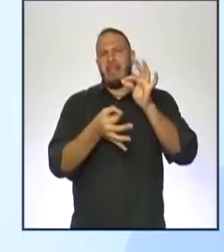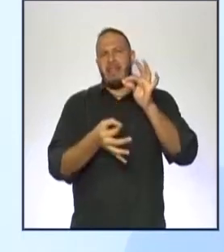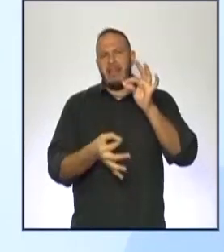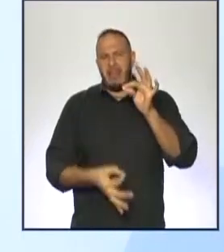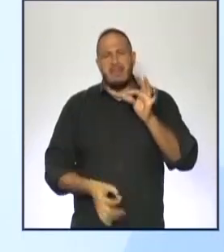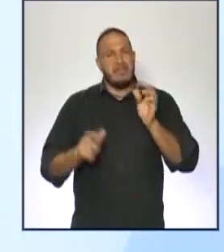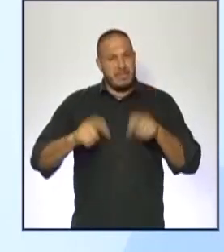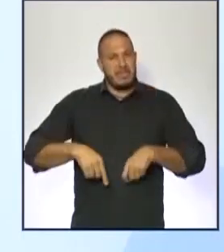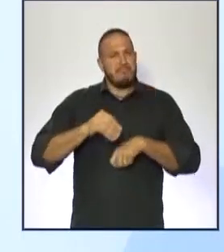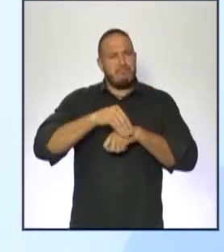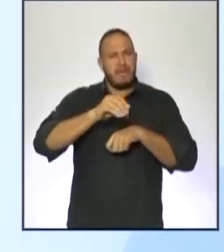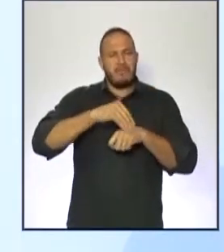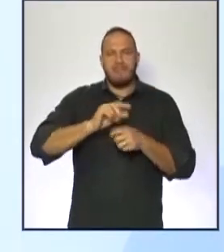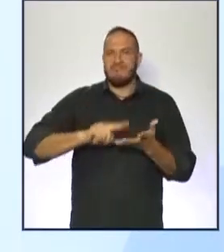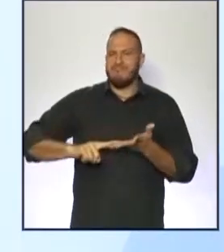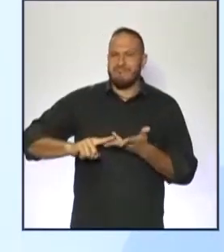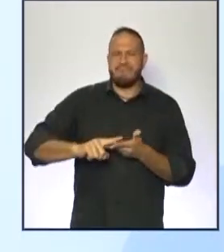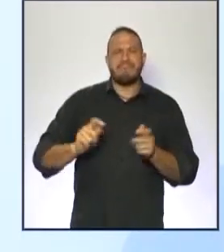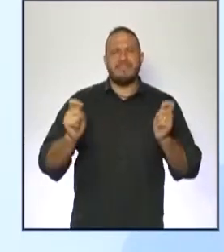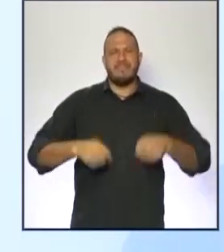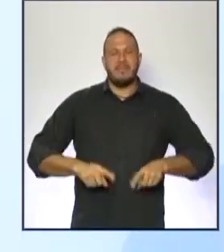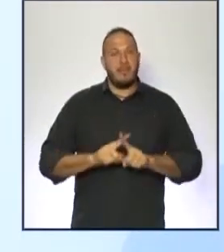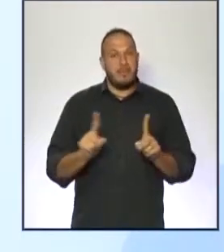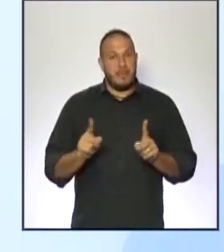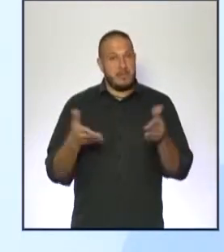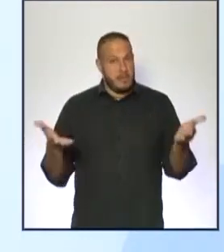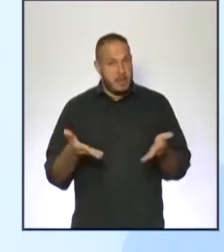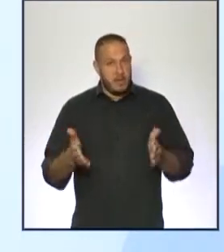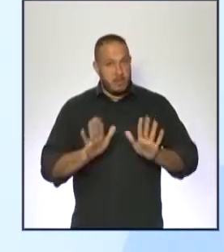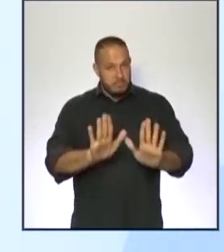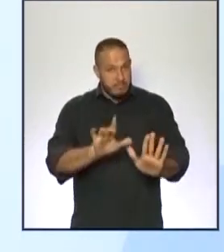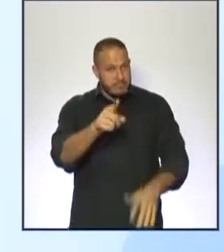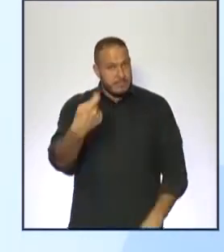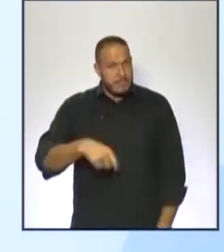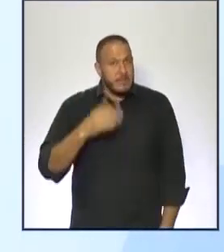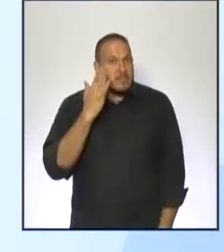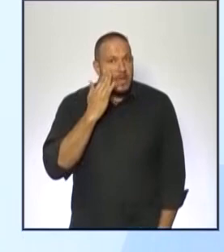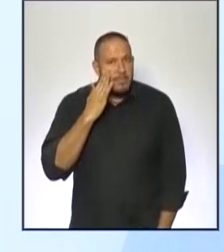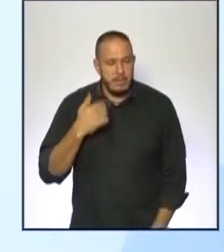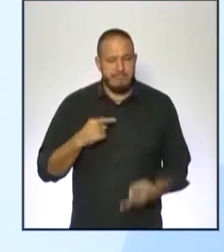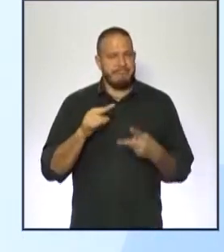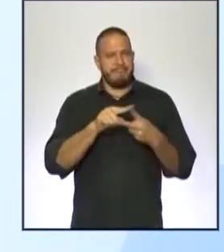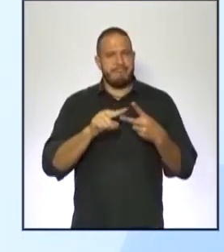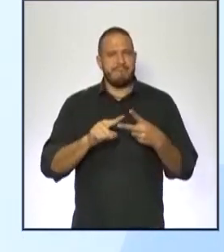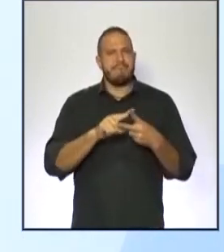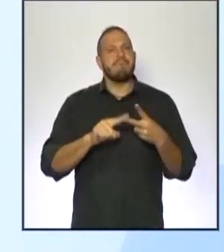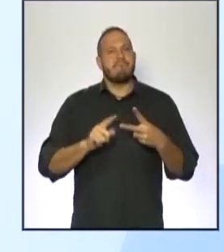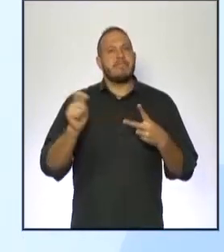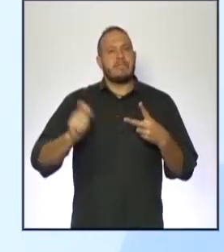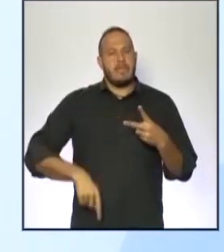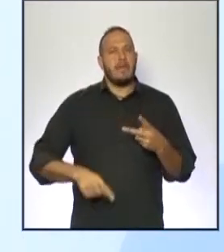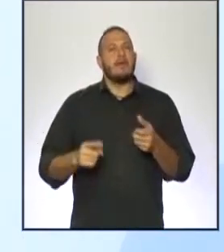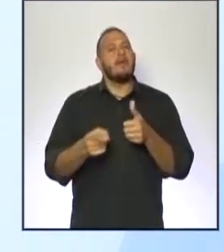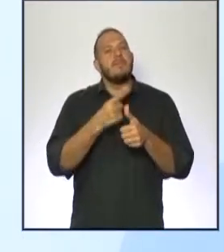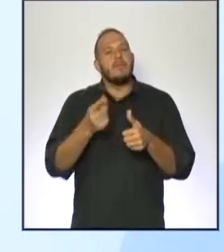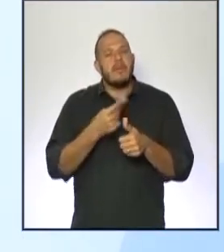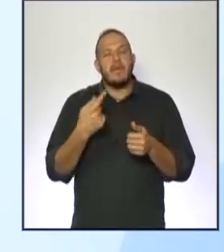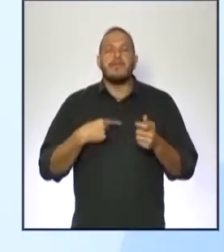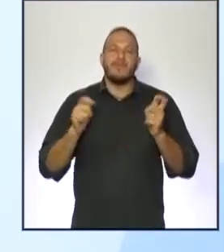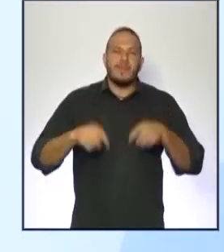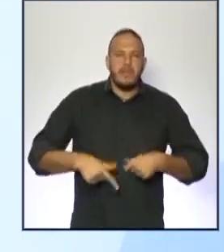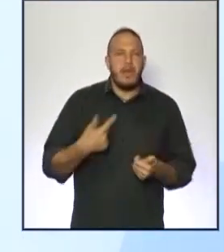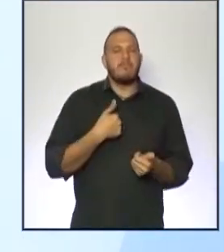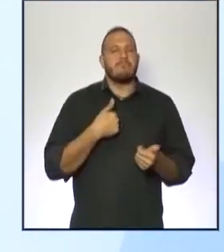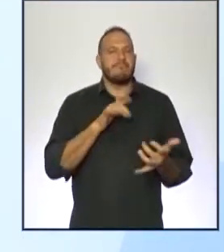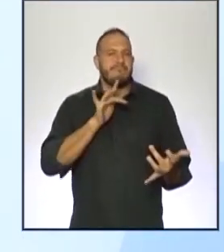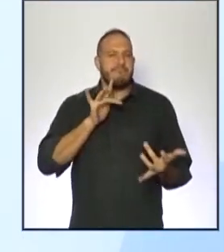de diversas maneiras. Mas, para esse momento, você precisa saber que existem duas maneiras. Uma que é a plugada, que nós